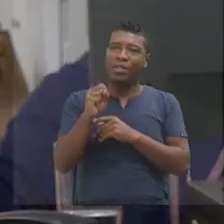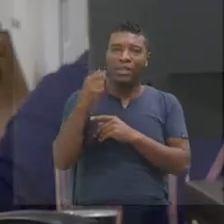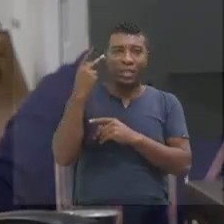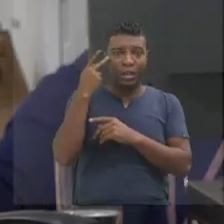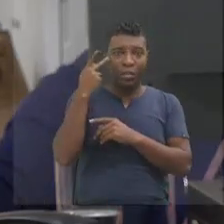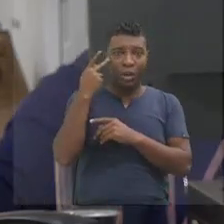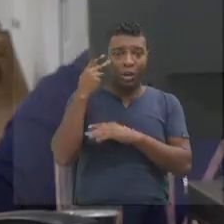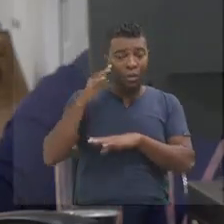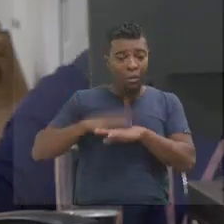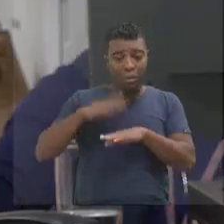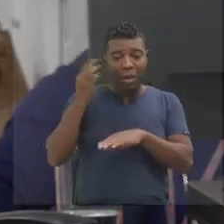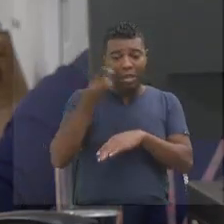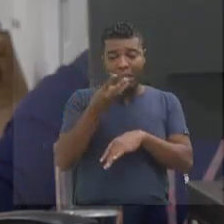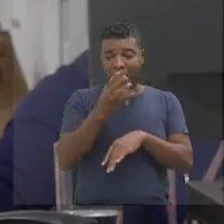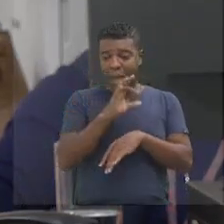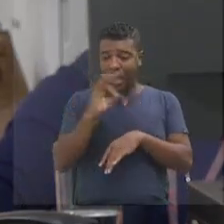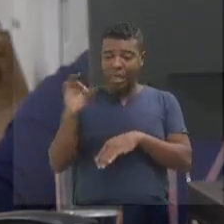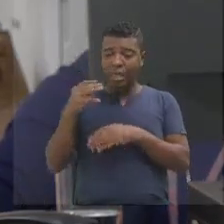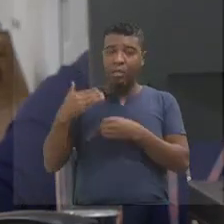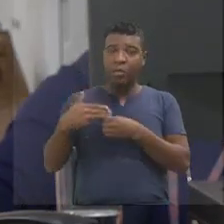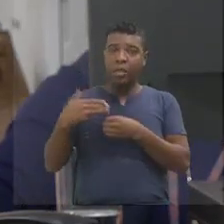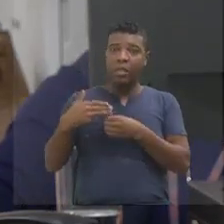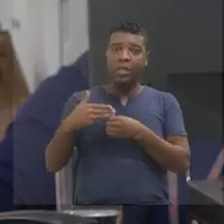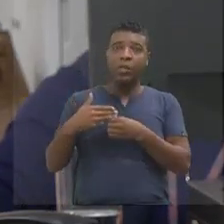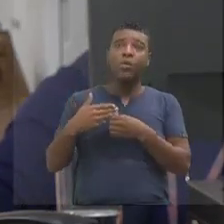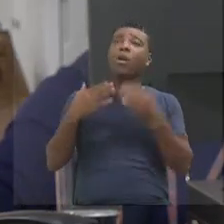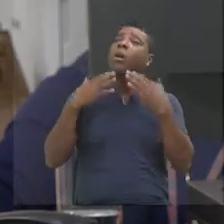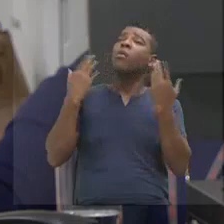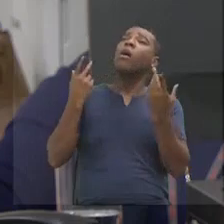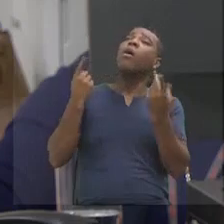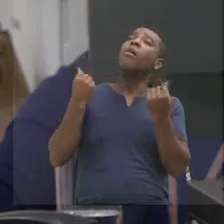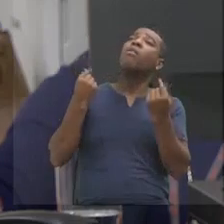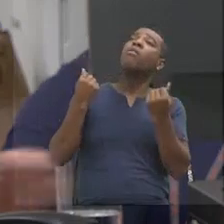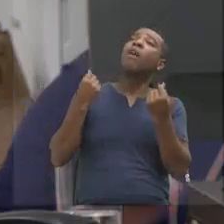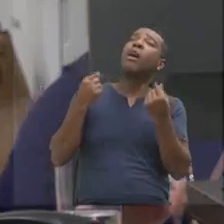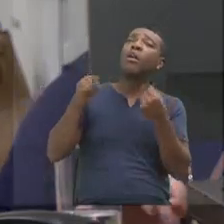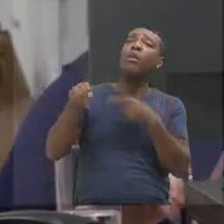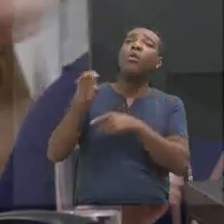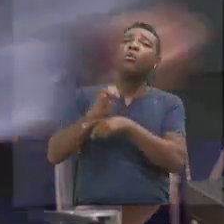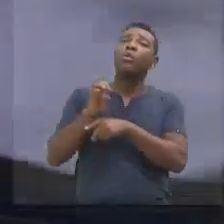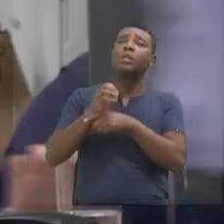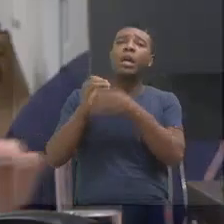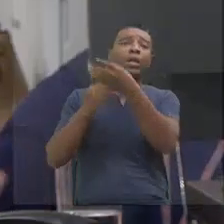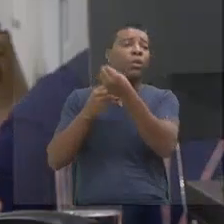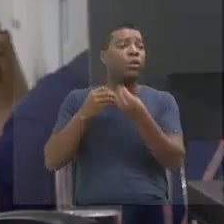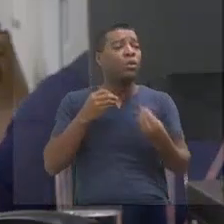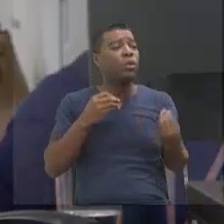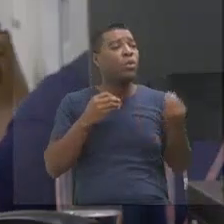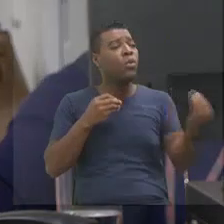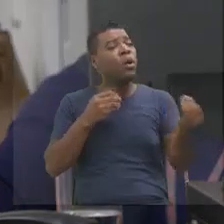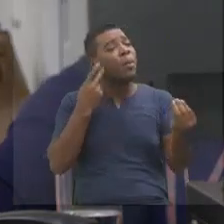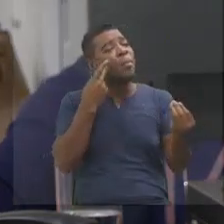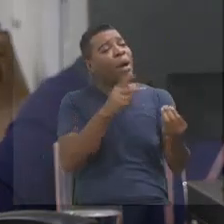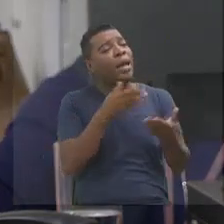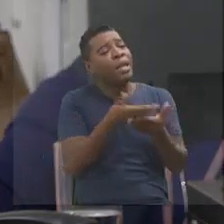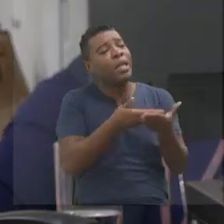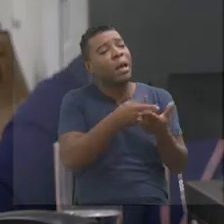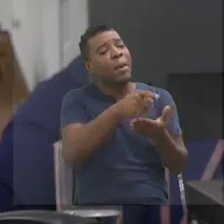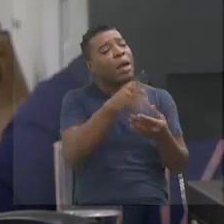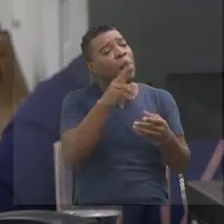300 municípios Qual o valor que o Estado tem repassado ao hospital de amor para atendimento desses pacientes em Minas Gerais